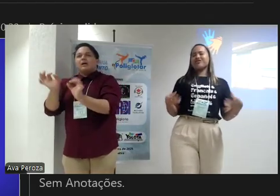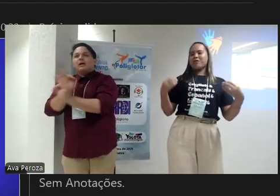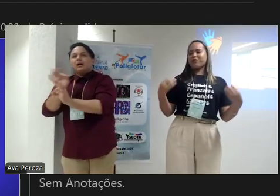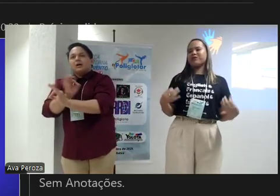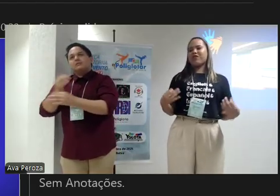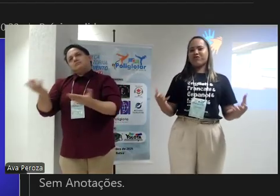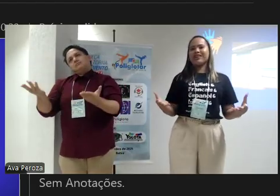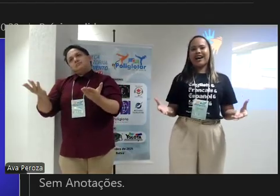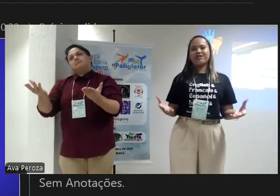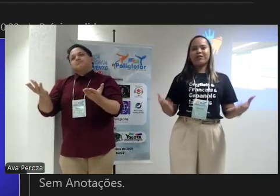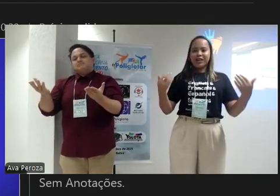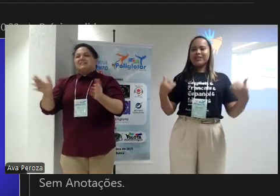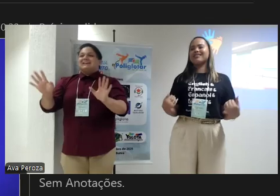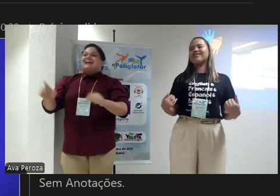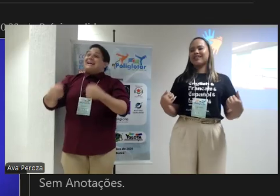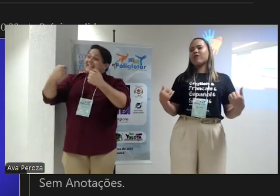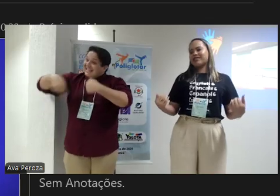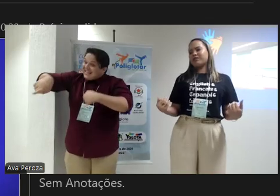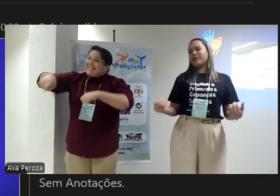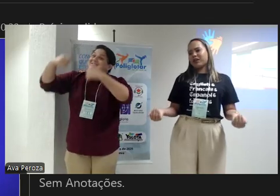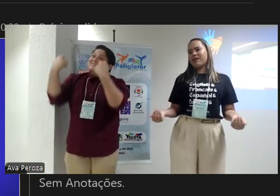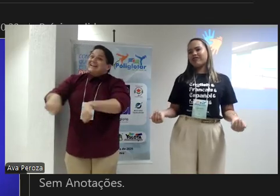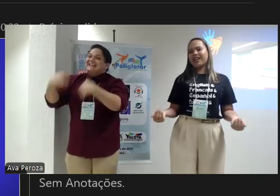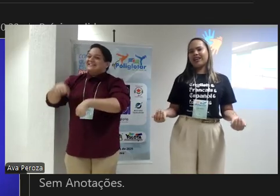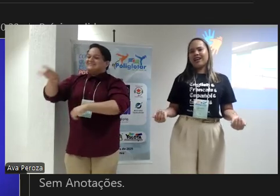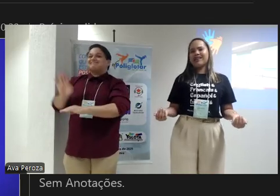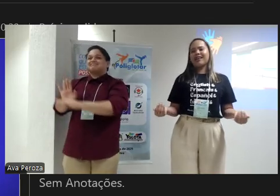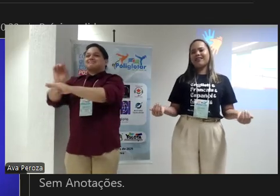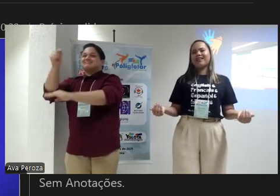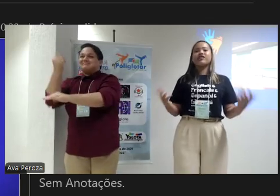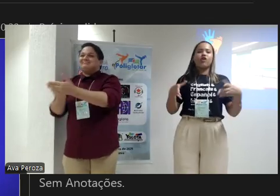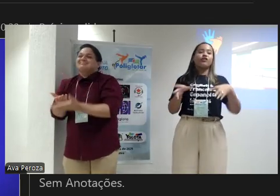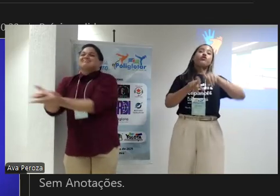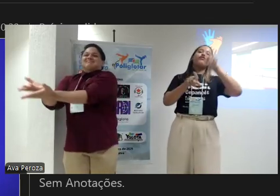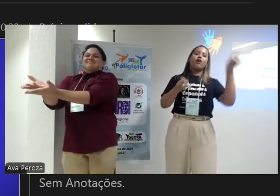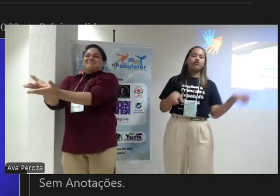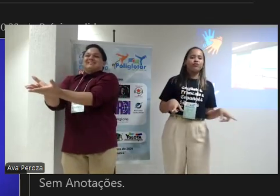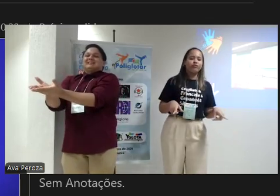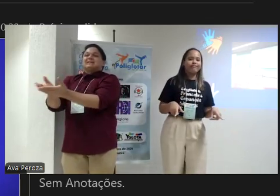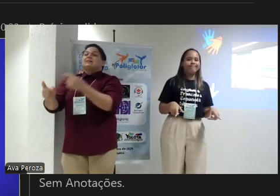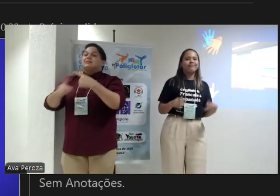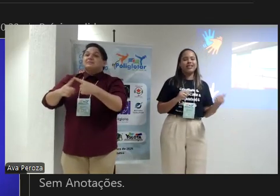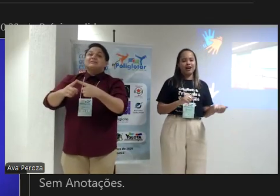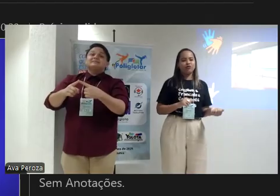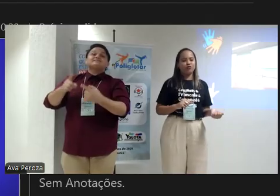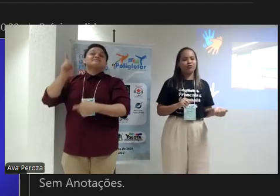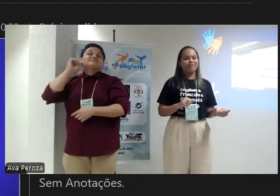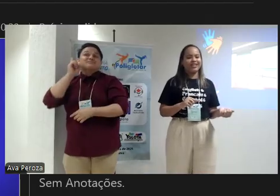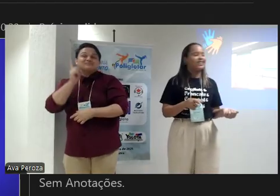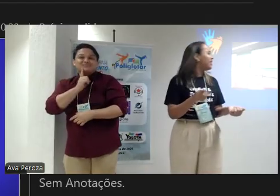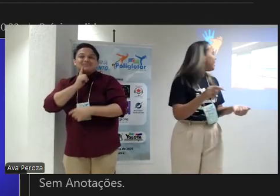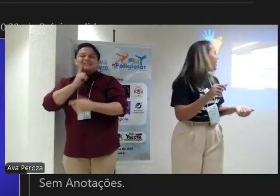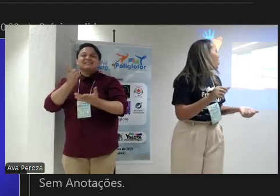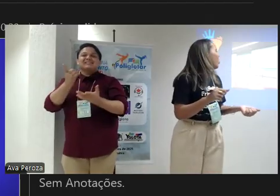né? Achar um profissional de qualidade, porque ele precisa ser reconhecido pelo trabalho dele. E aí, quem sofre no final de tudo é o surdo,